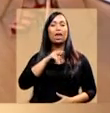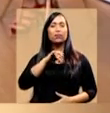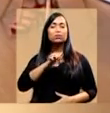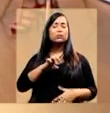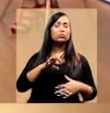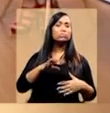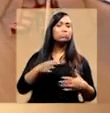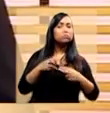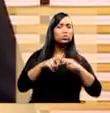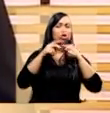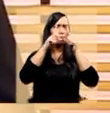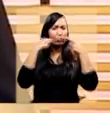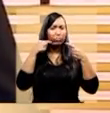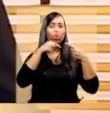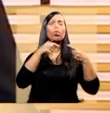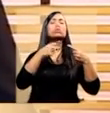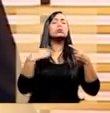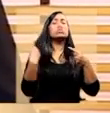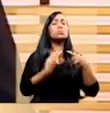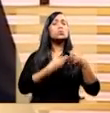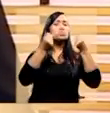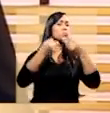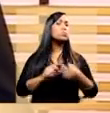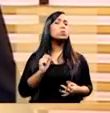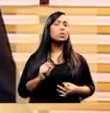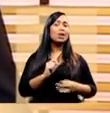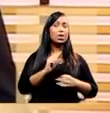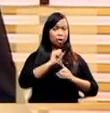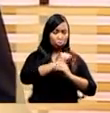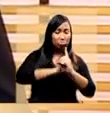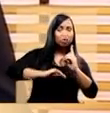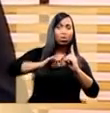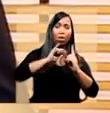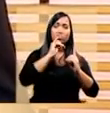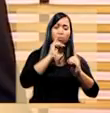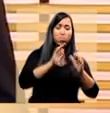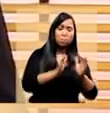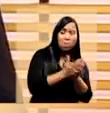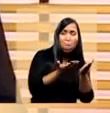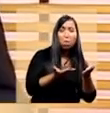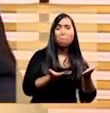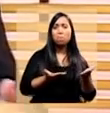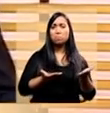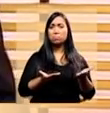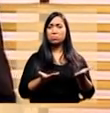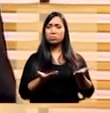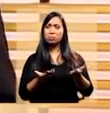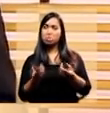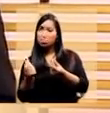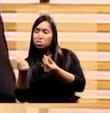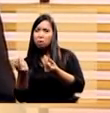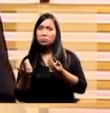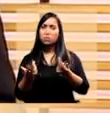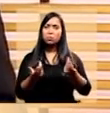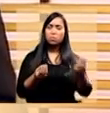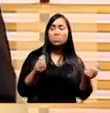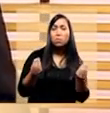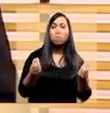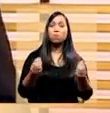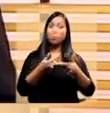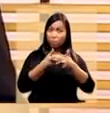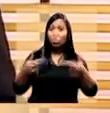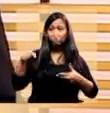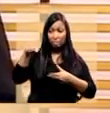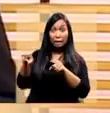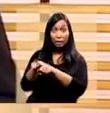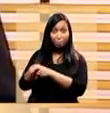termos de violência, a gente fala muito das classes sociais mais pobres, mais precárias, mas isso também é um fenômeno